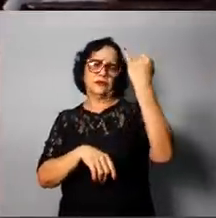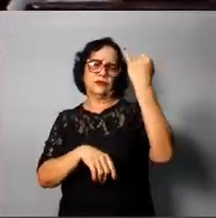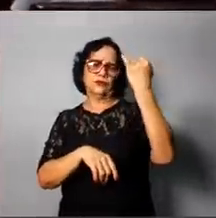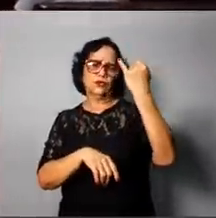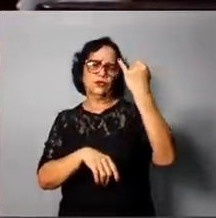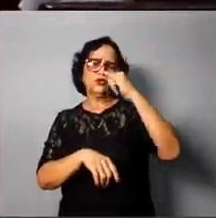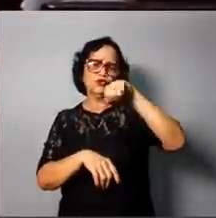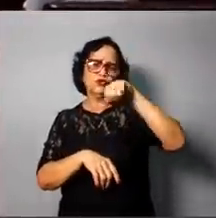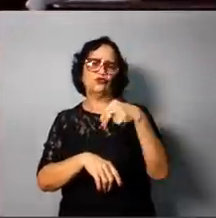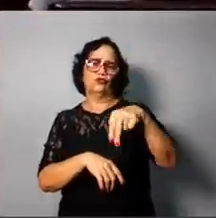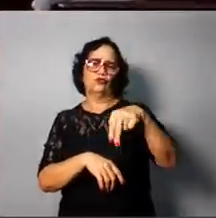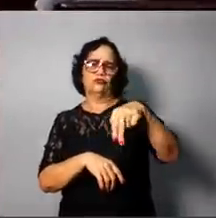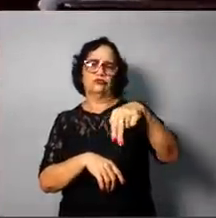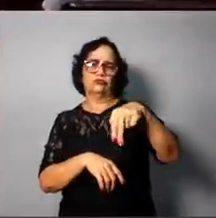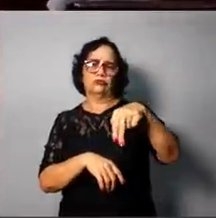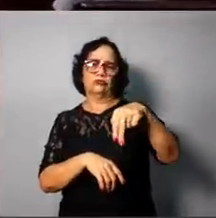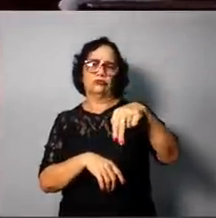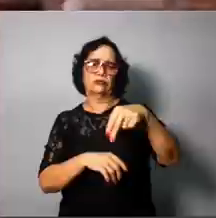Jonas.